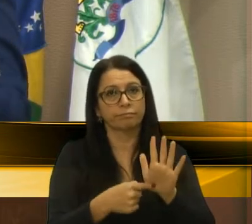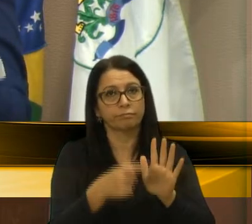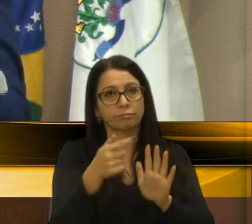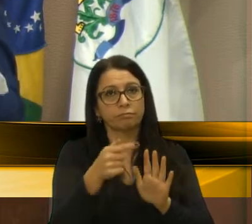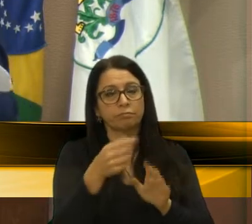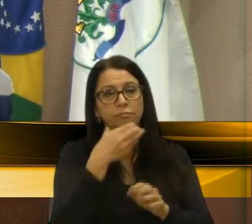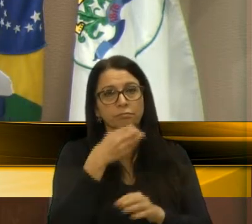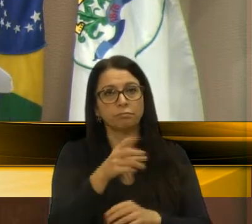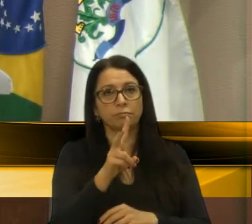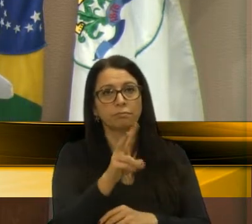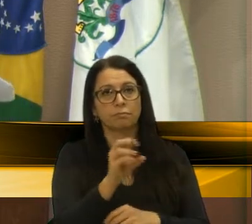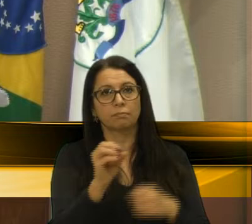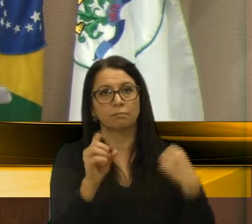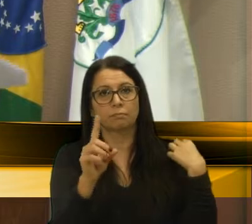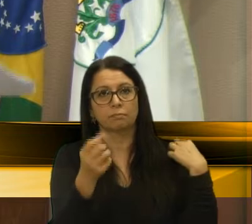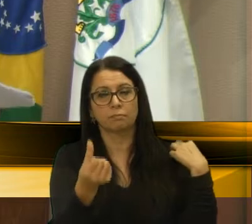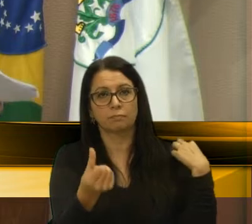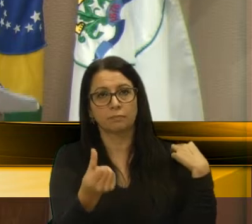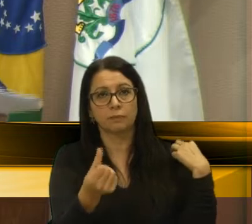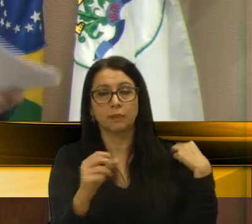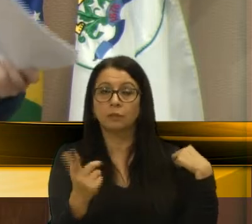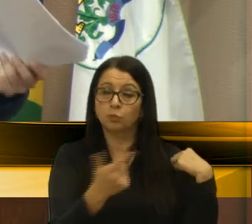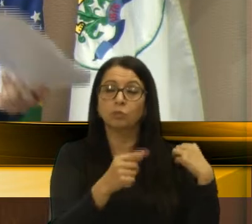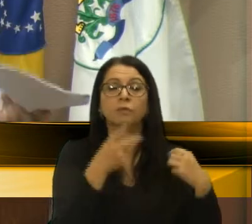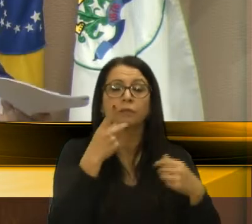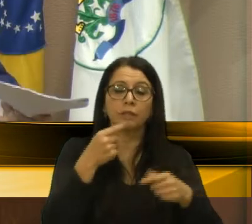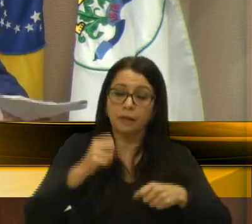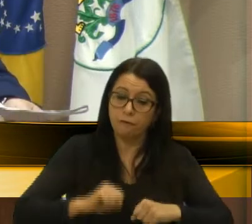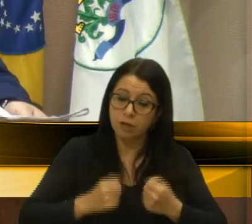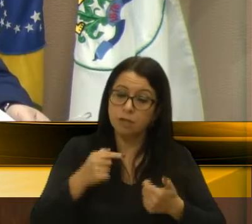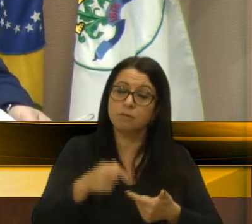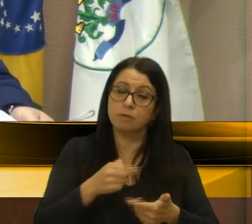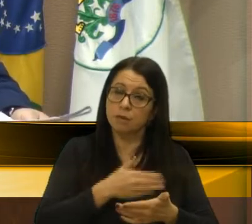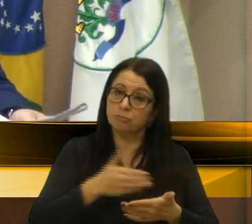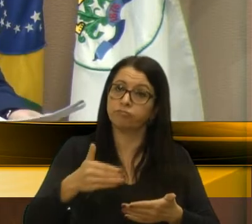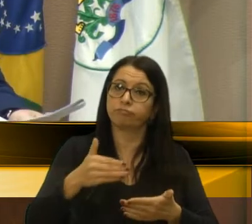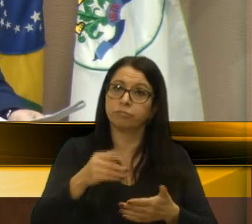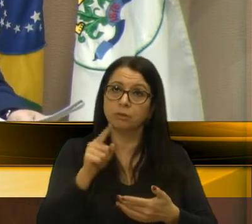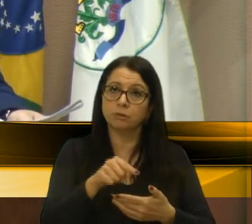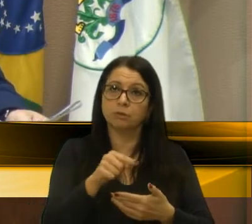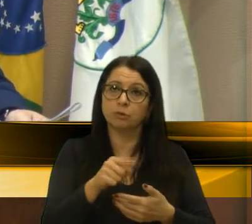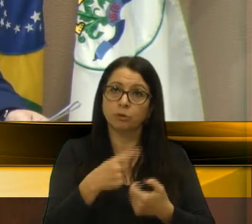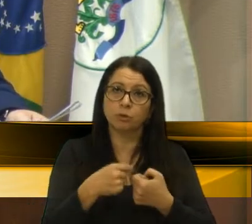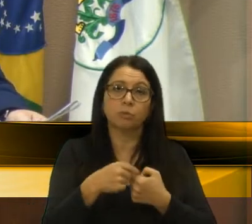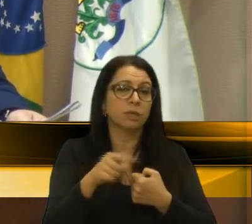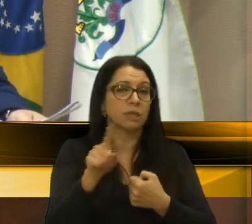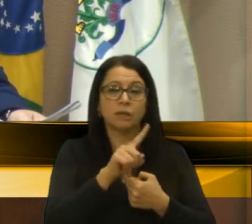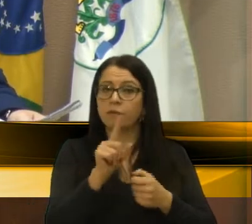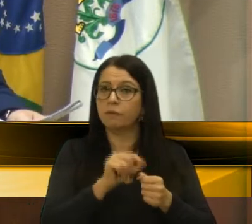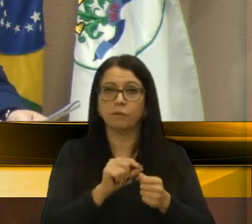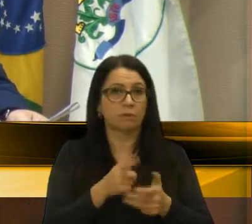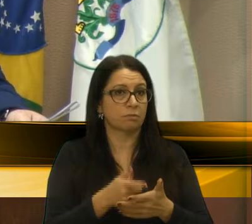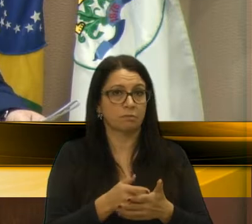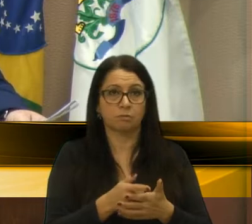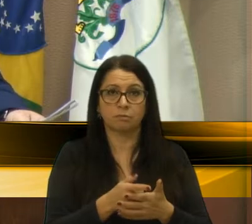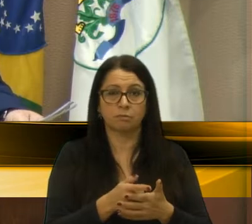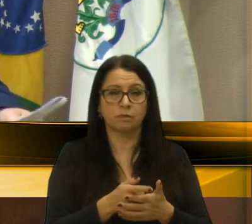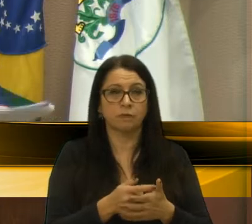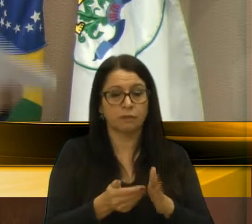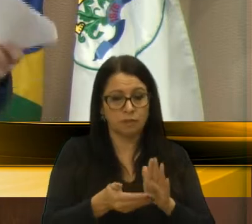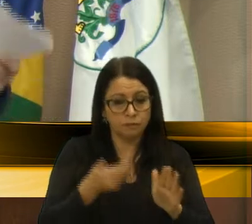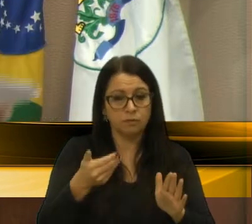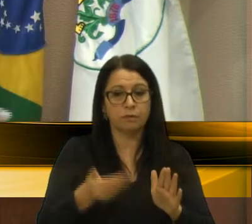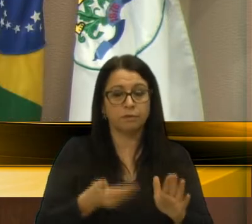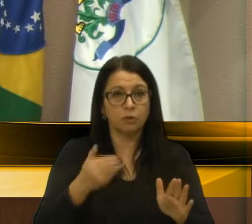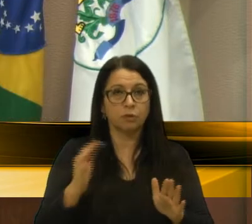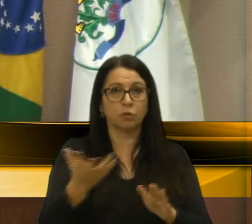de dezembro de 2016, e é tudo aquilo que a gente vem defendendo aqui, e é tudo aquilo que o município não vem fazendo, aliás, vem se afastando